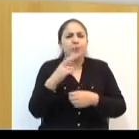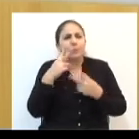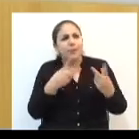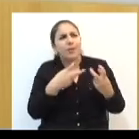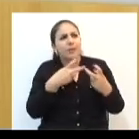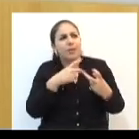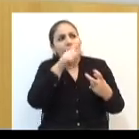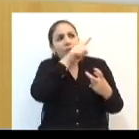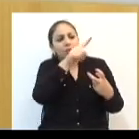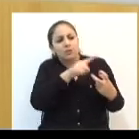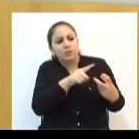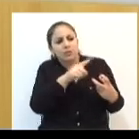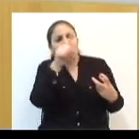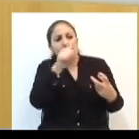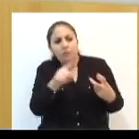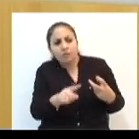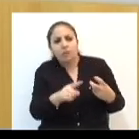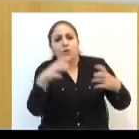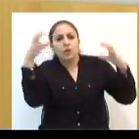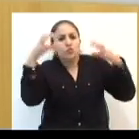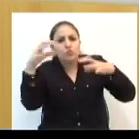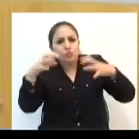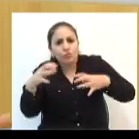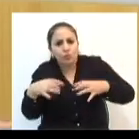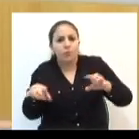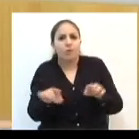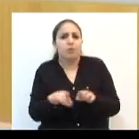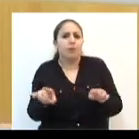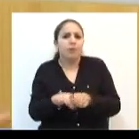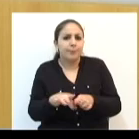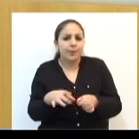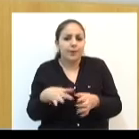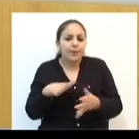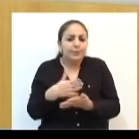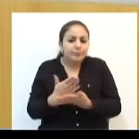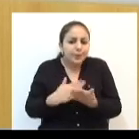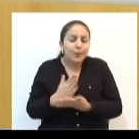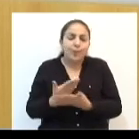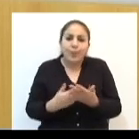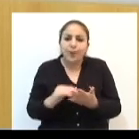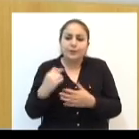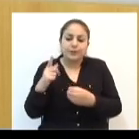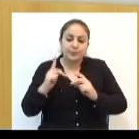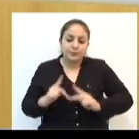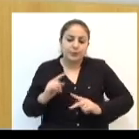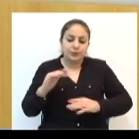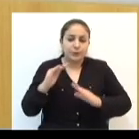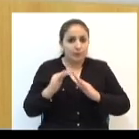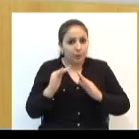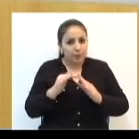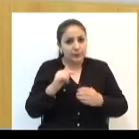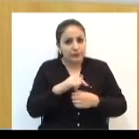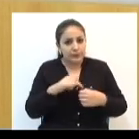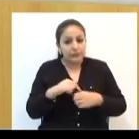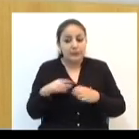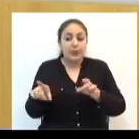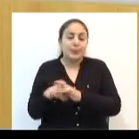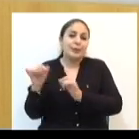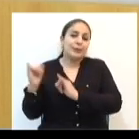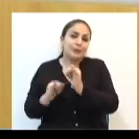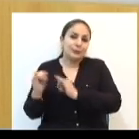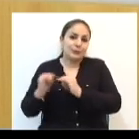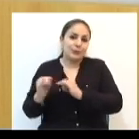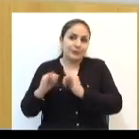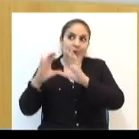raio, um pouco mais de chuva. E isso, assim como incomoda um pouco quem está na cidade, incomoda quem está na indústria a céu aberto, que é a